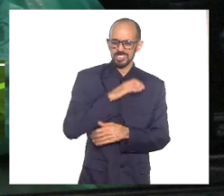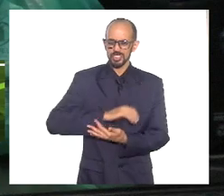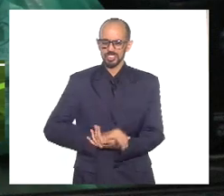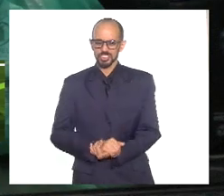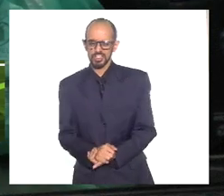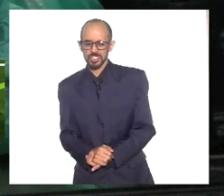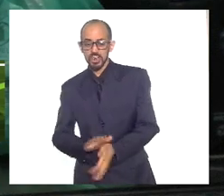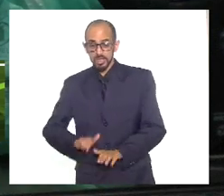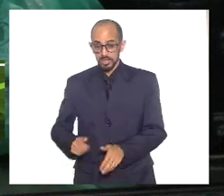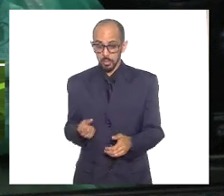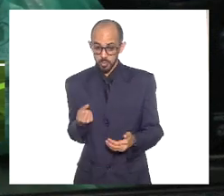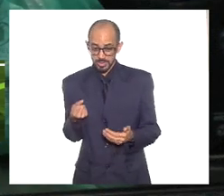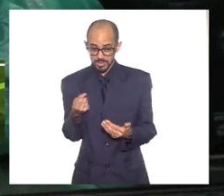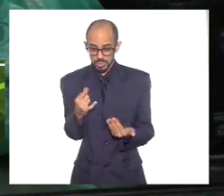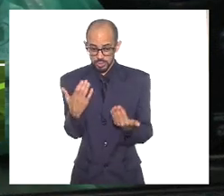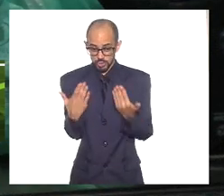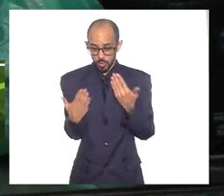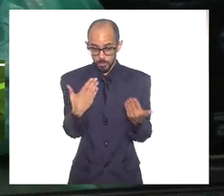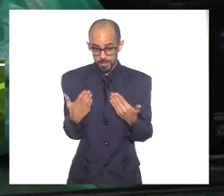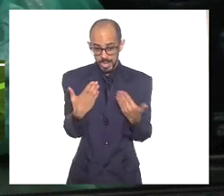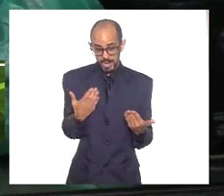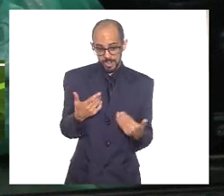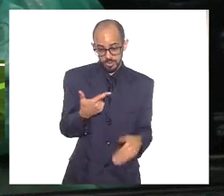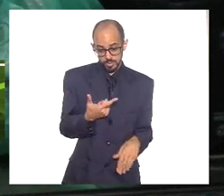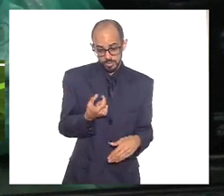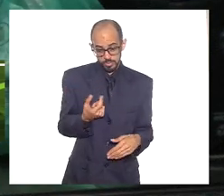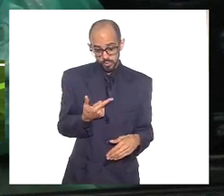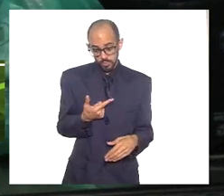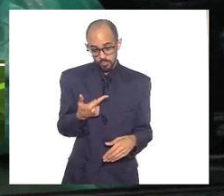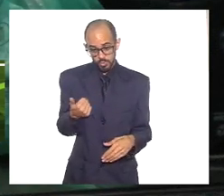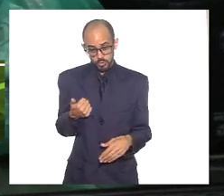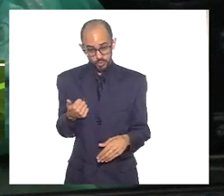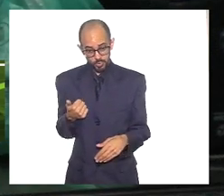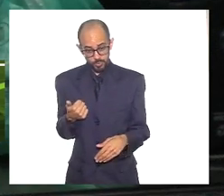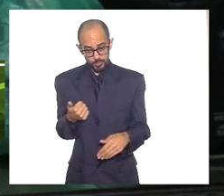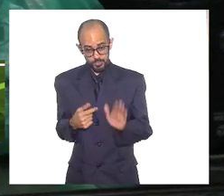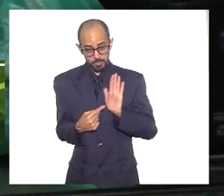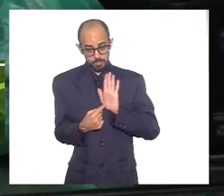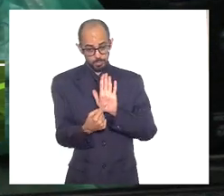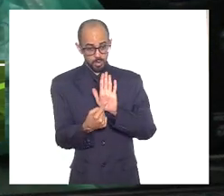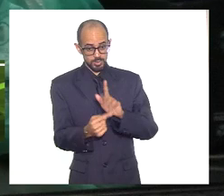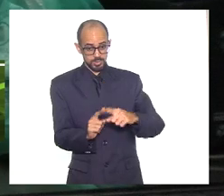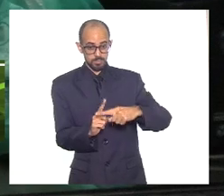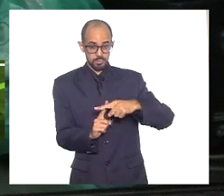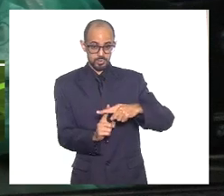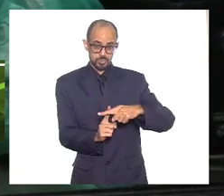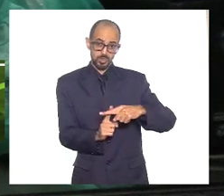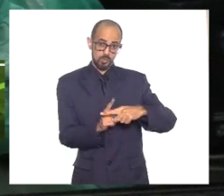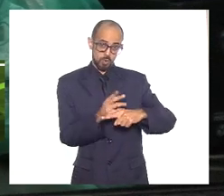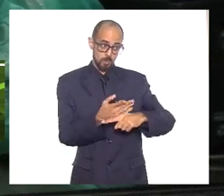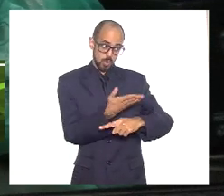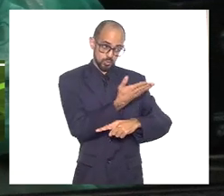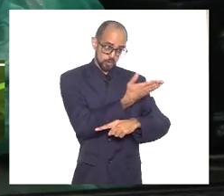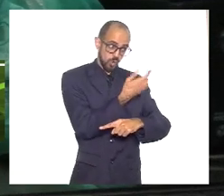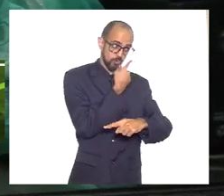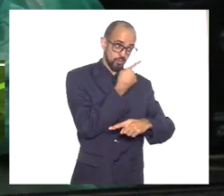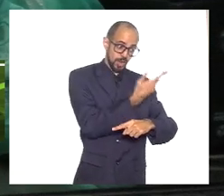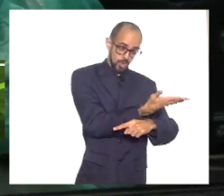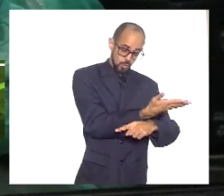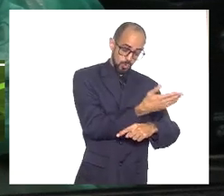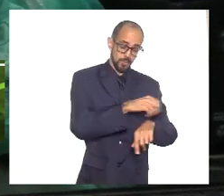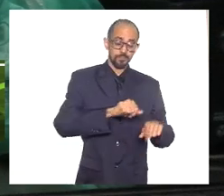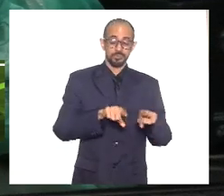com o primeiro quadrimestre de 21 e dá resultado positivo, como deu, inclusive na arrecadação